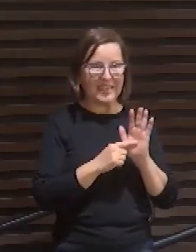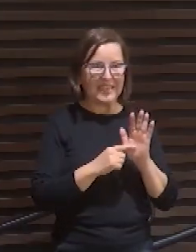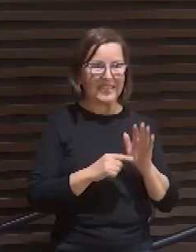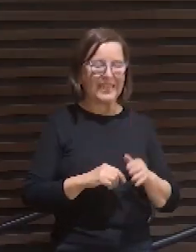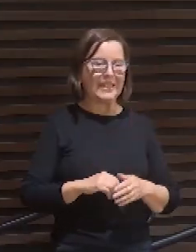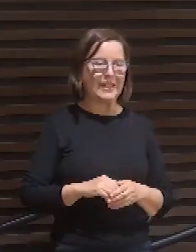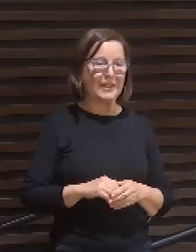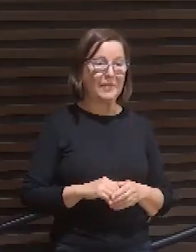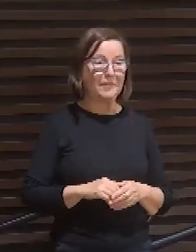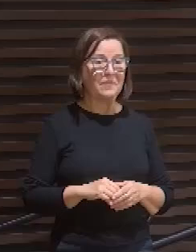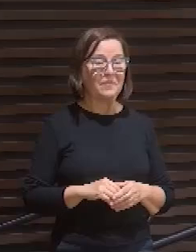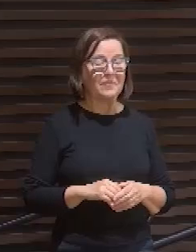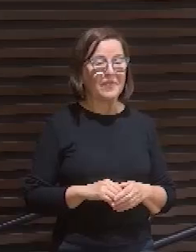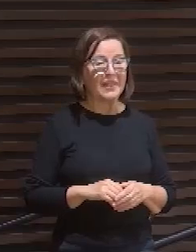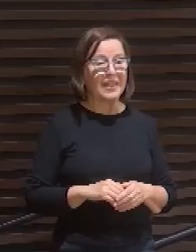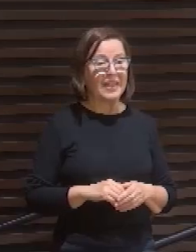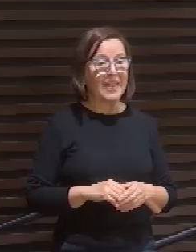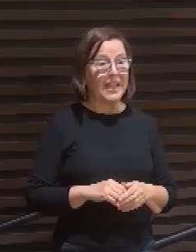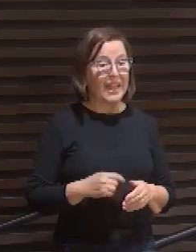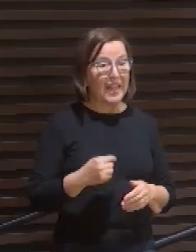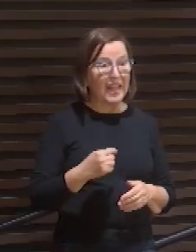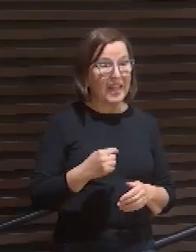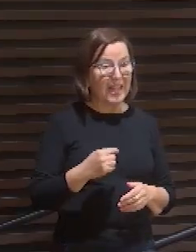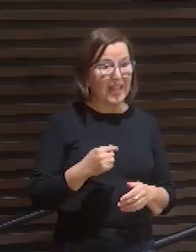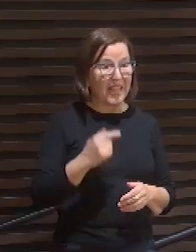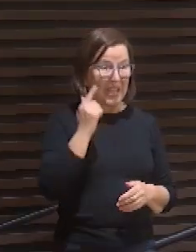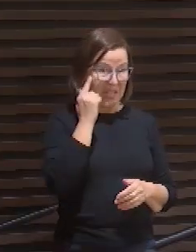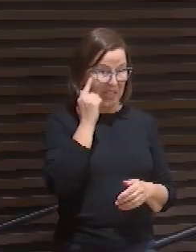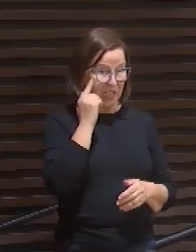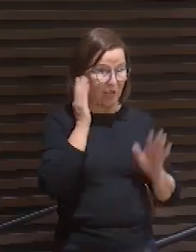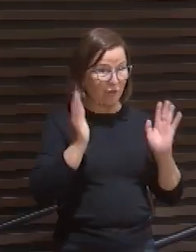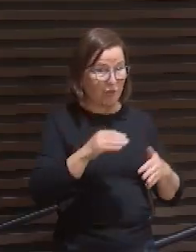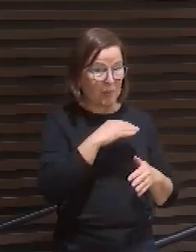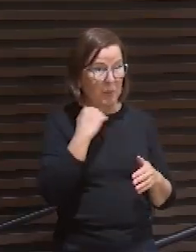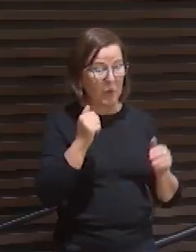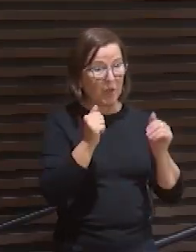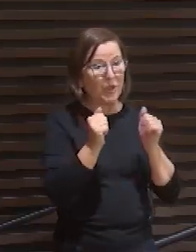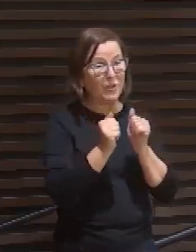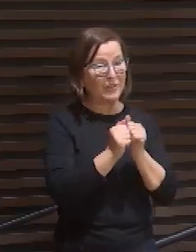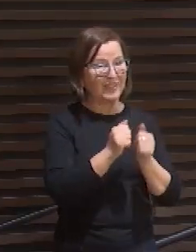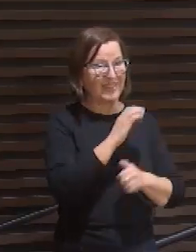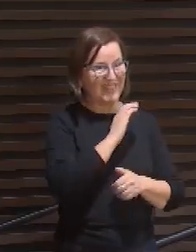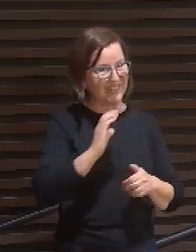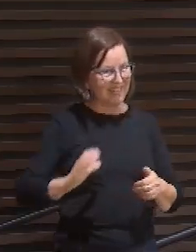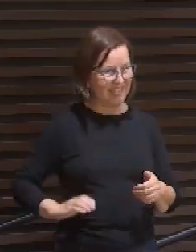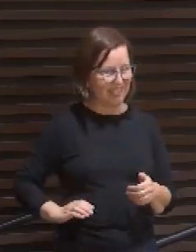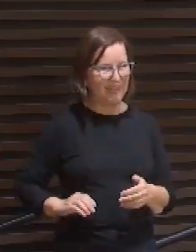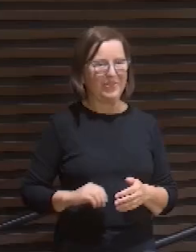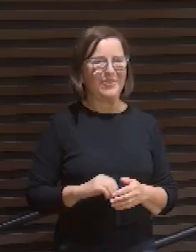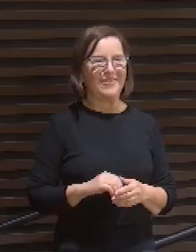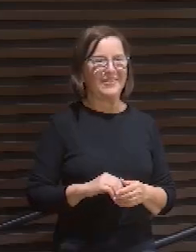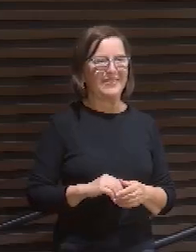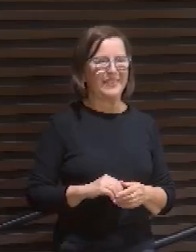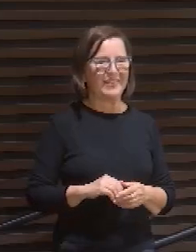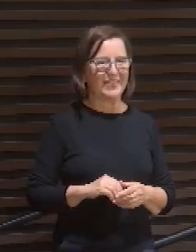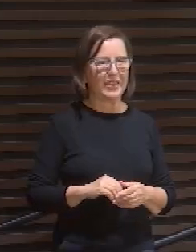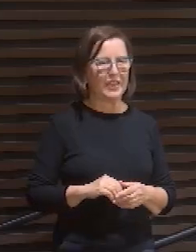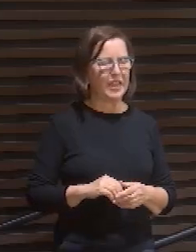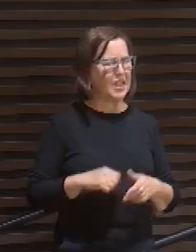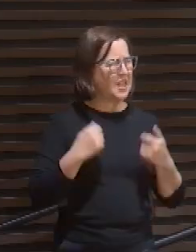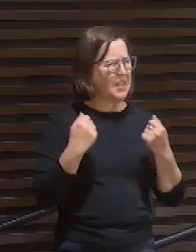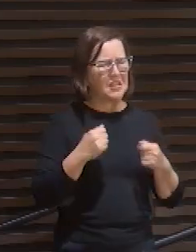morreu em Cristo. Que agora eu vou dar vazão às minhas lembranças, aos